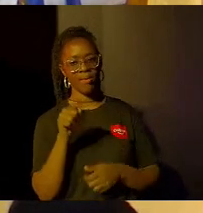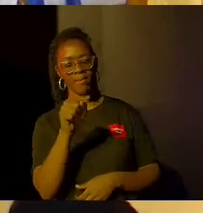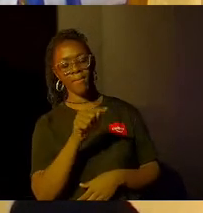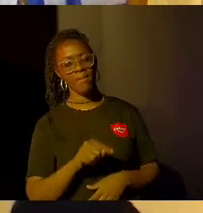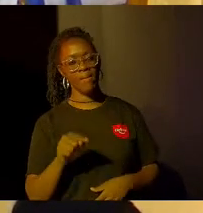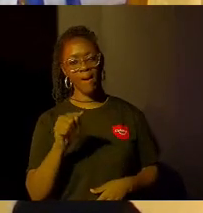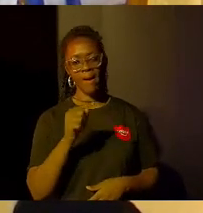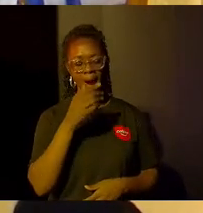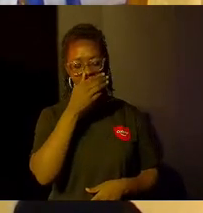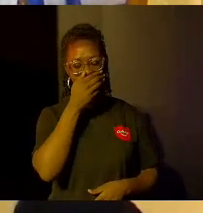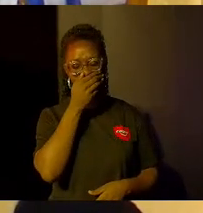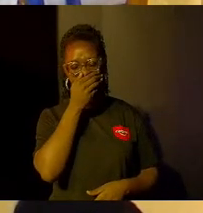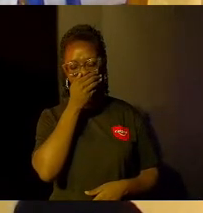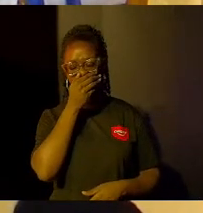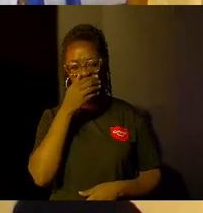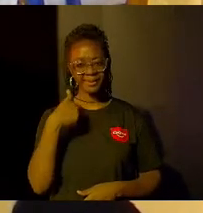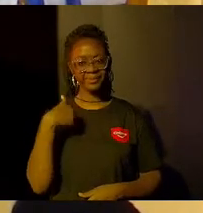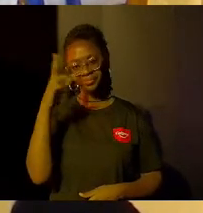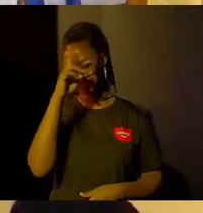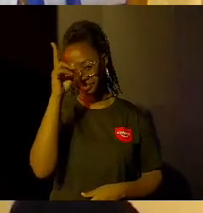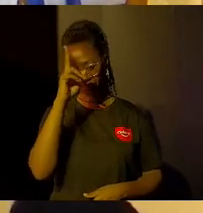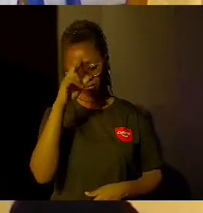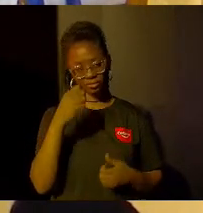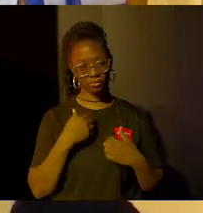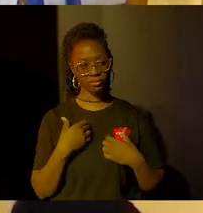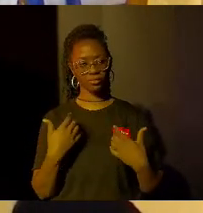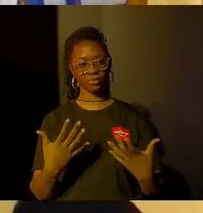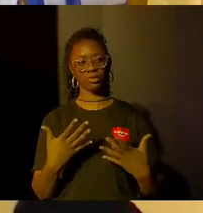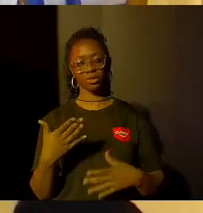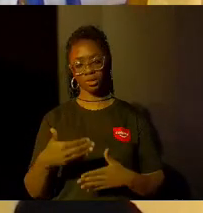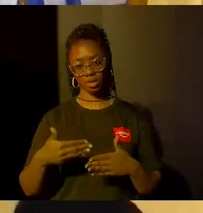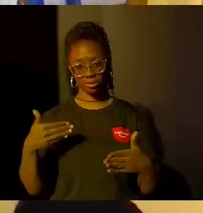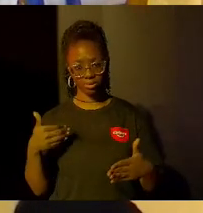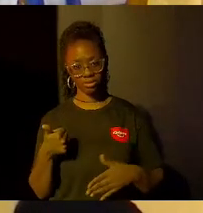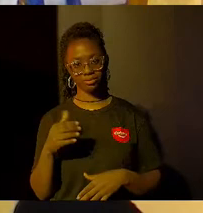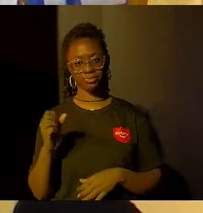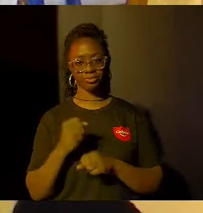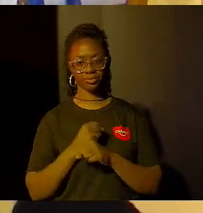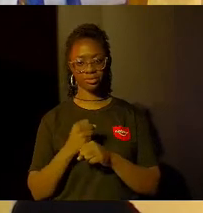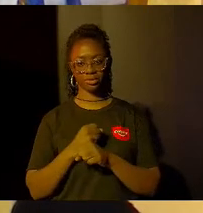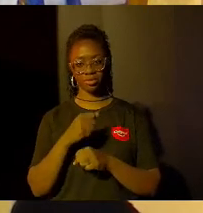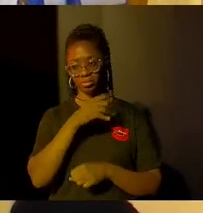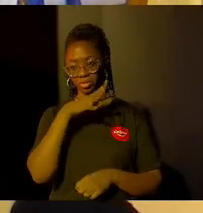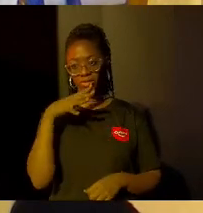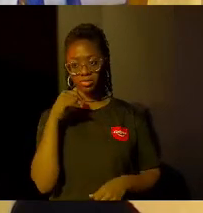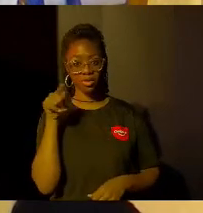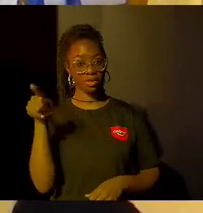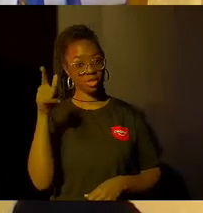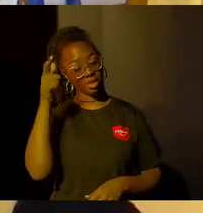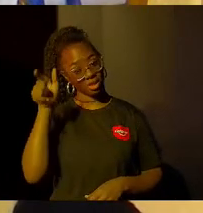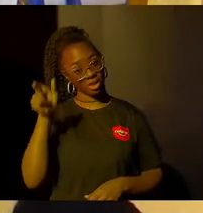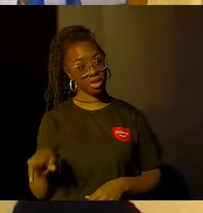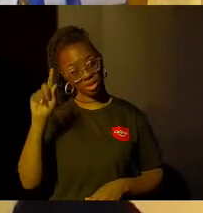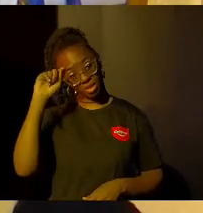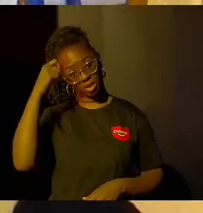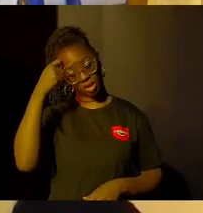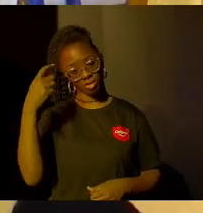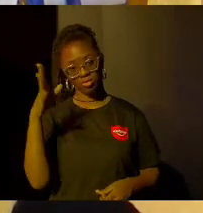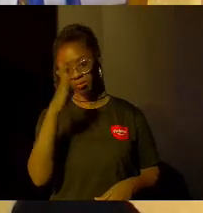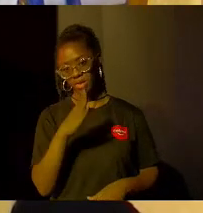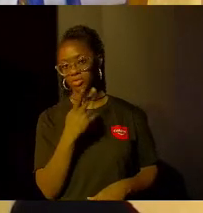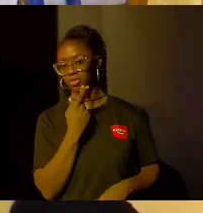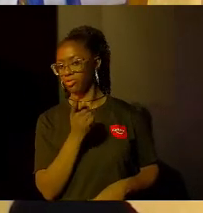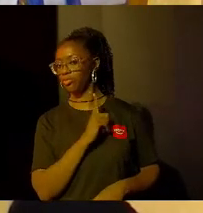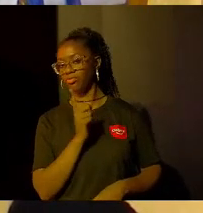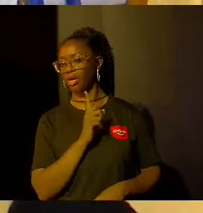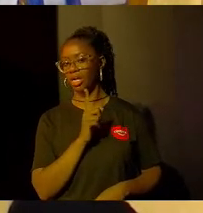lembro que eu fiquei muito surpreso quando começou a menos de 10 anos a conversa de que Machado de Assis era preto o Brasil não